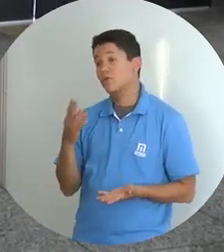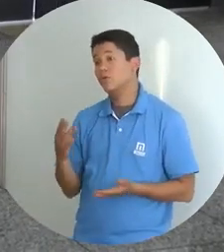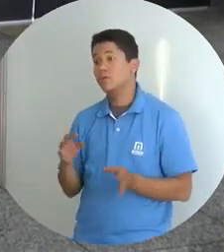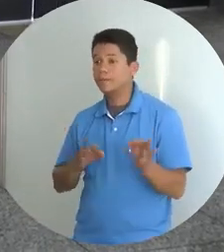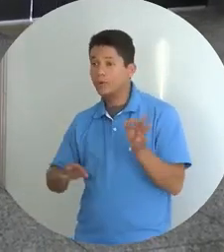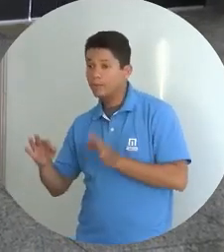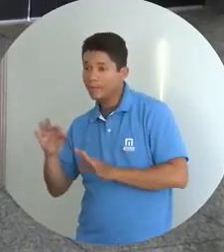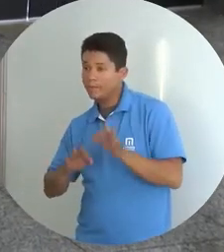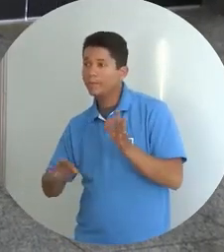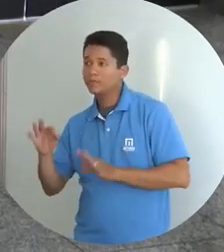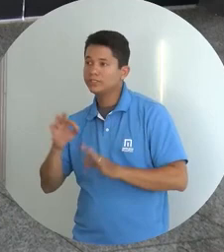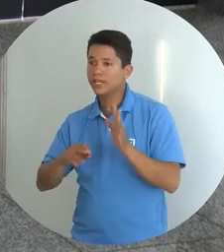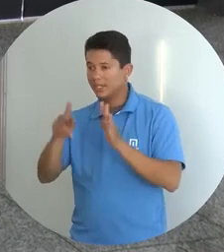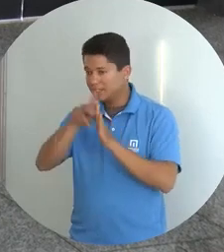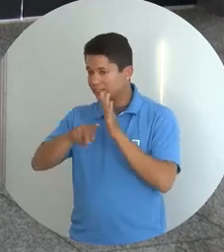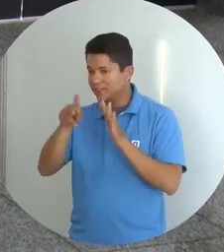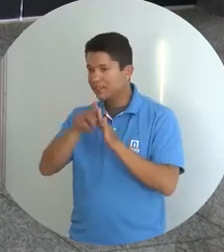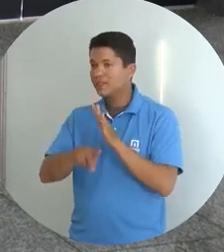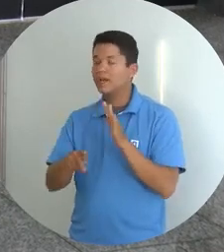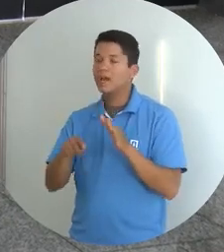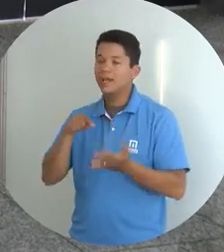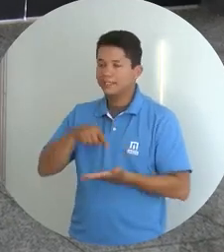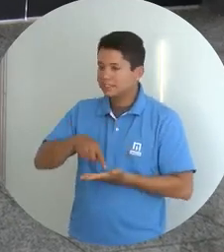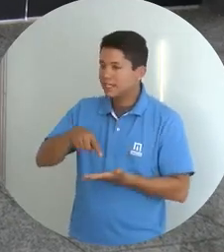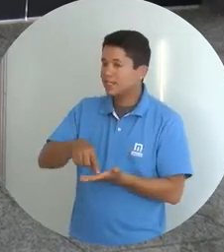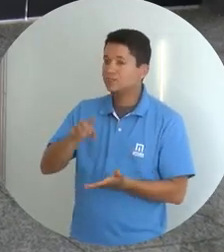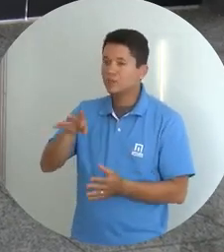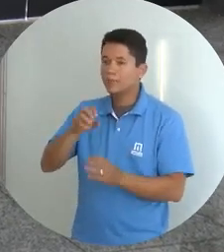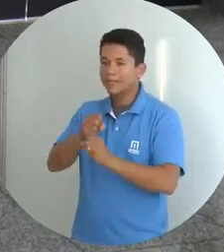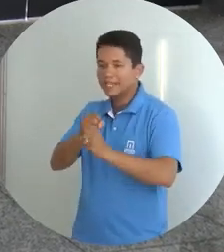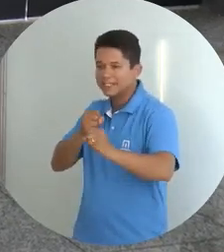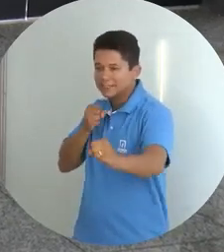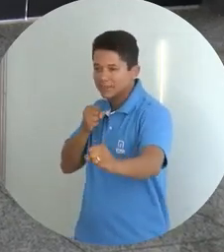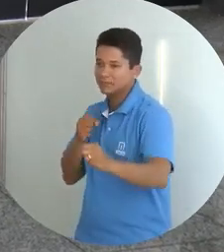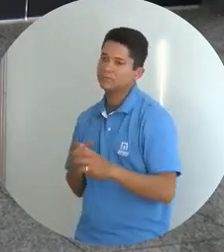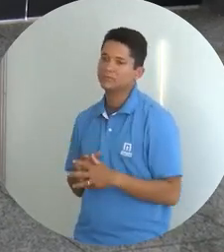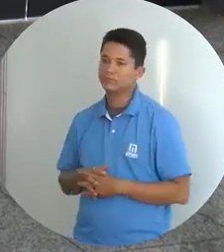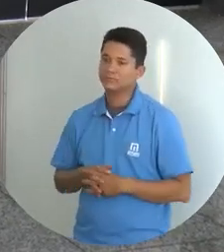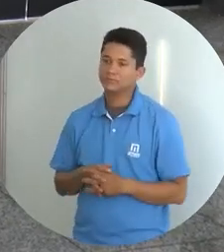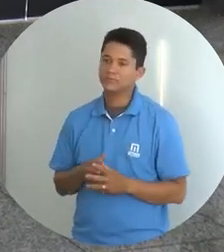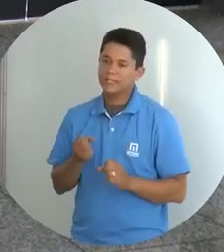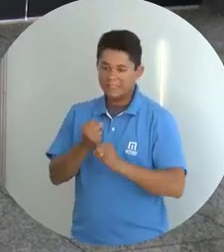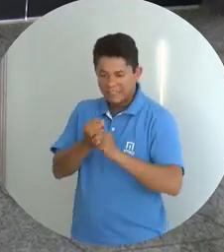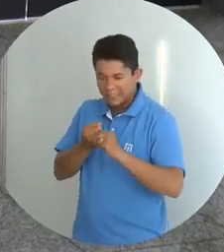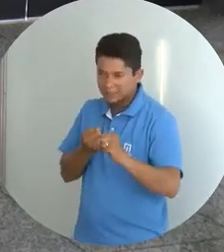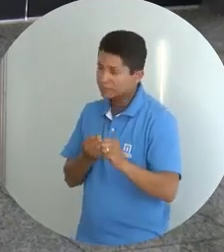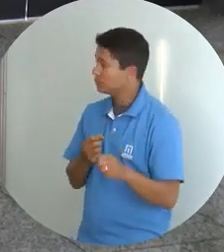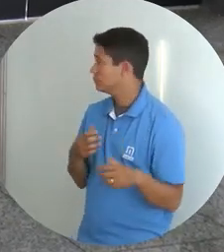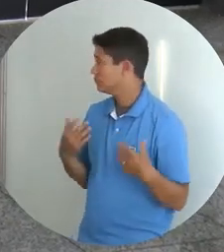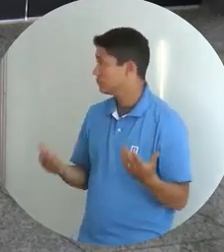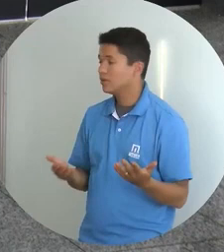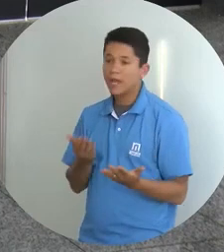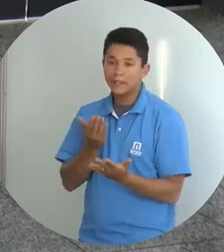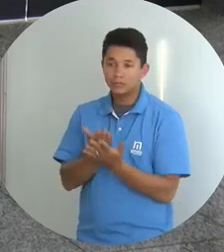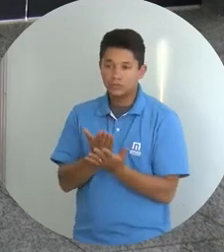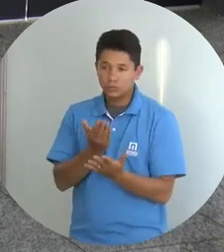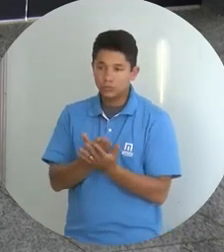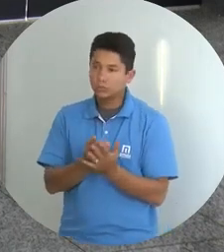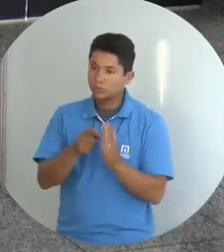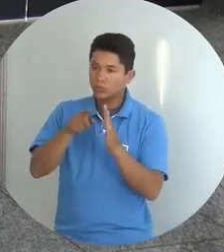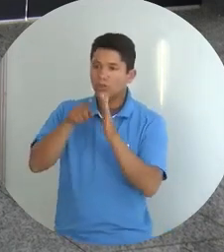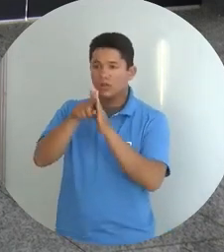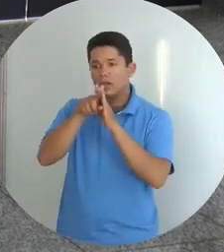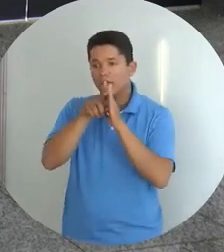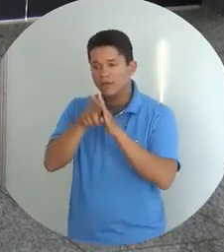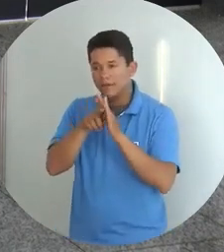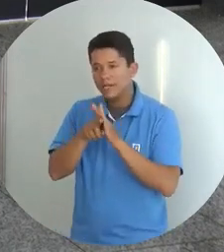você deixa a estrutura existente, a fundação, a compressão e a estaca a tração. Então, isso tudo é estudado da melhor forma que se